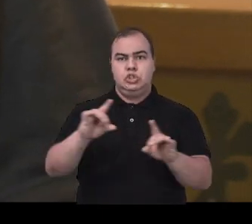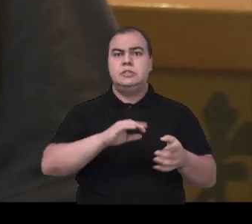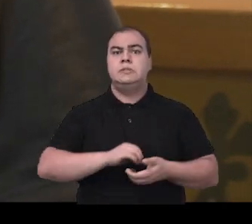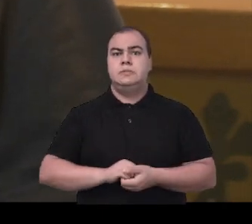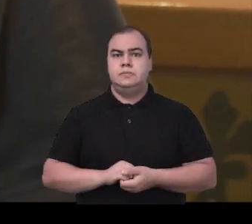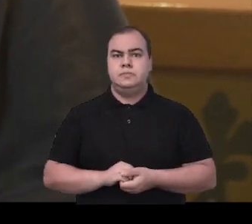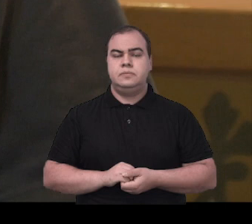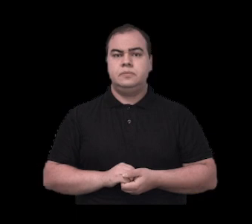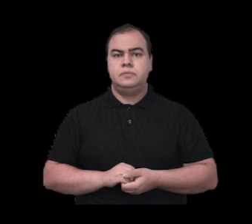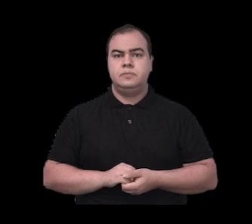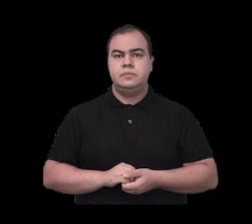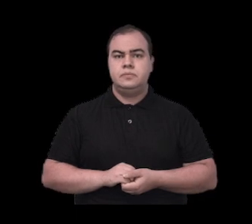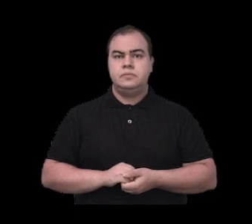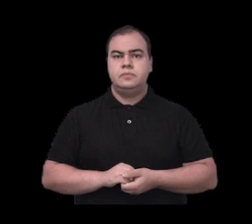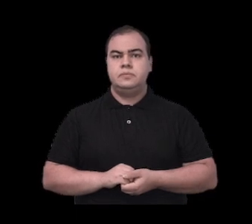diária.